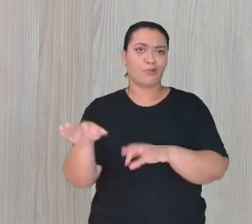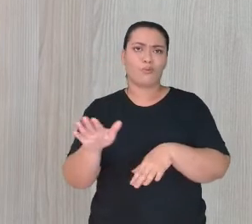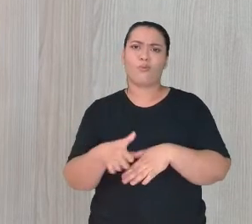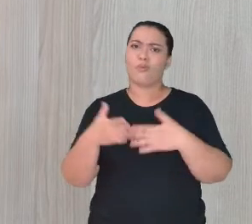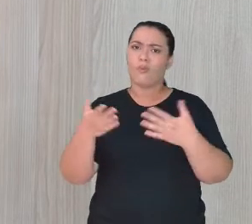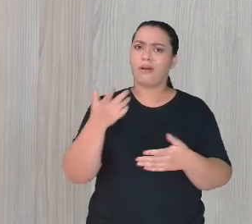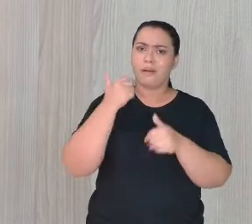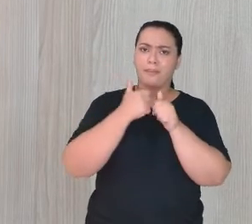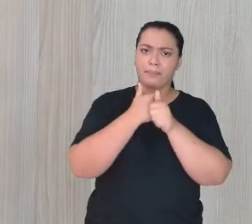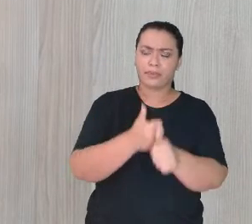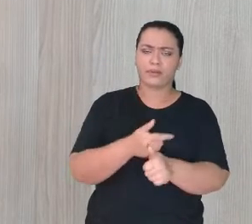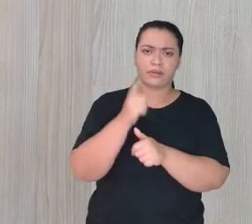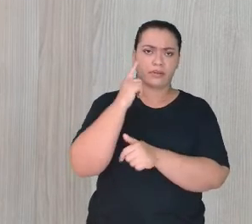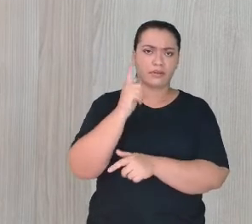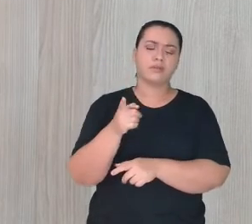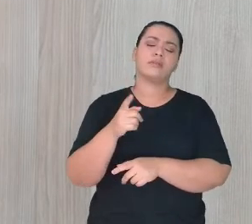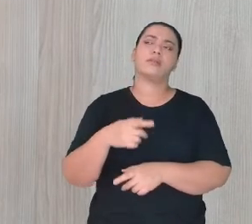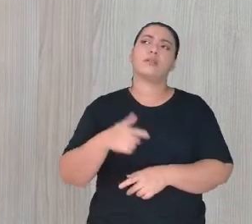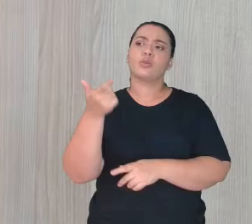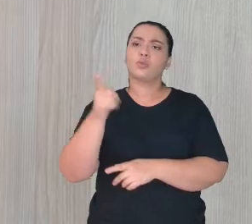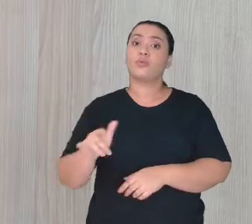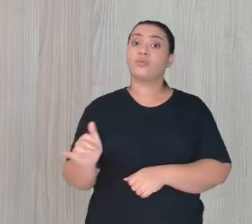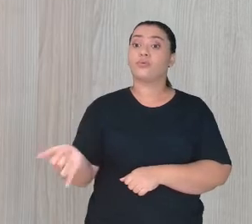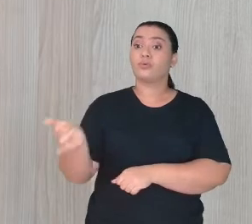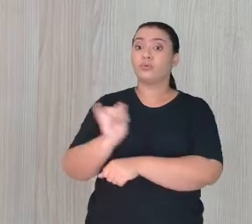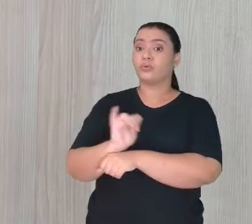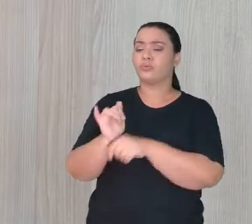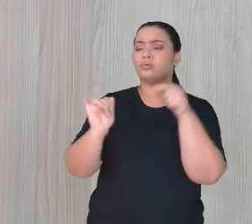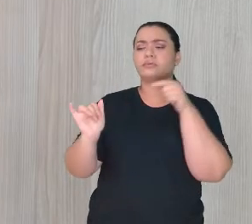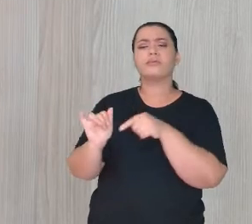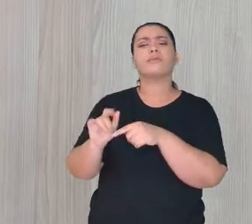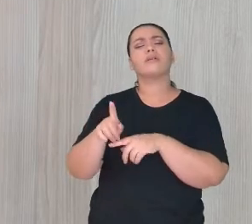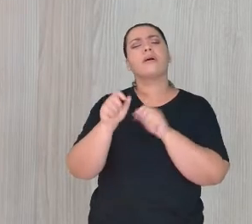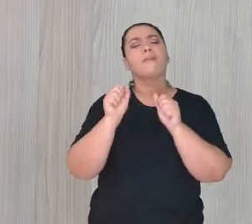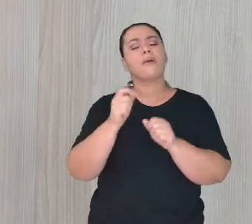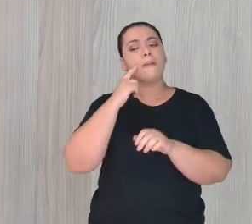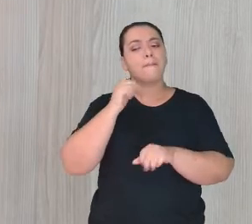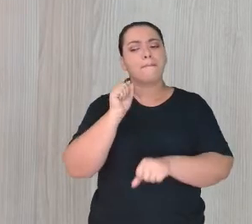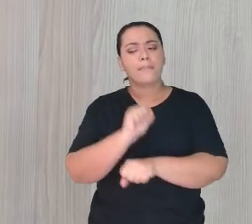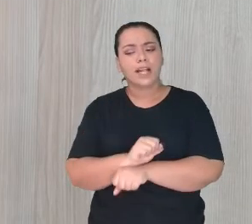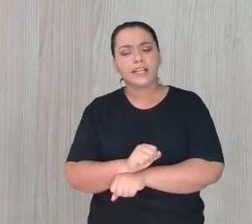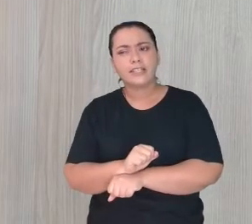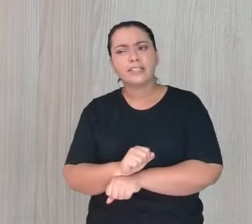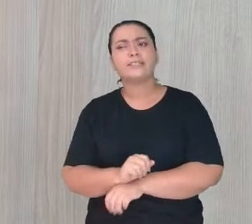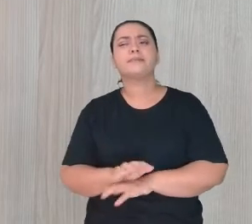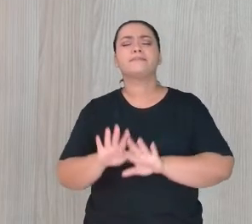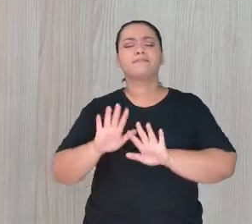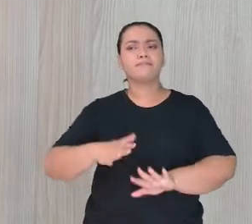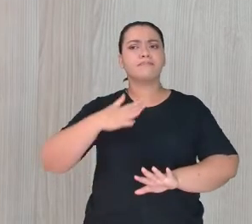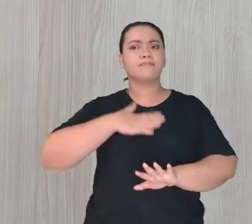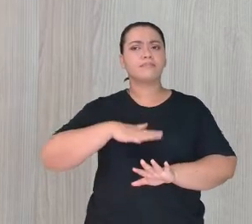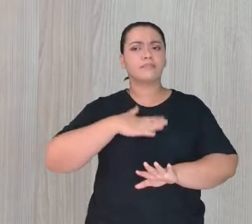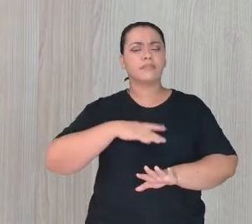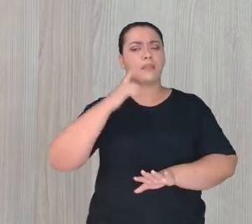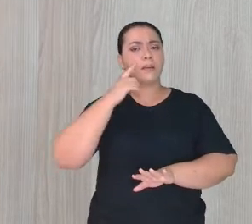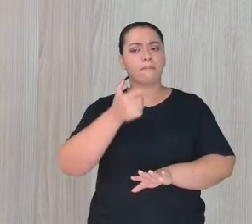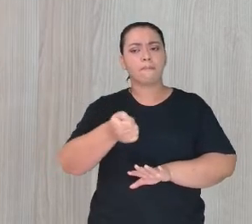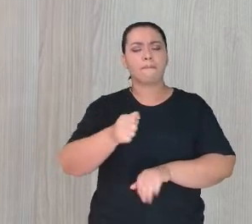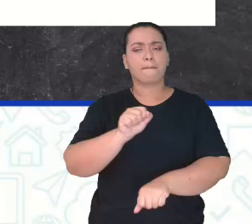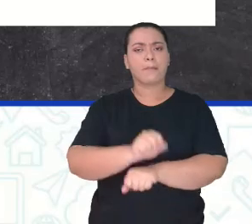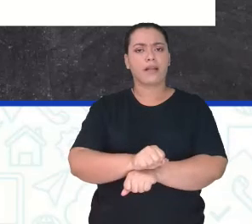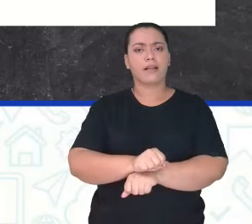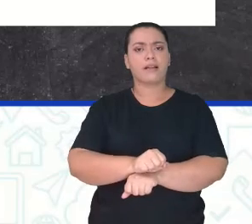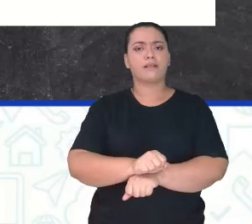acompanhando essas aulas, tá? Reprisando lá no YouTube, você pode dar pausa, tá bom? Então, nesse momentinho aí da aula, você dá pausa no